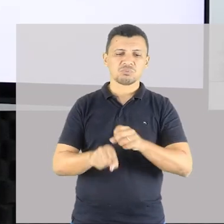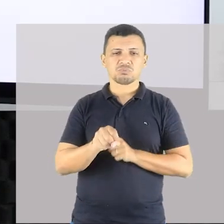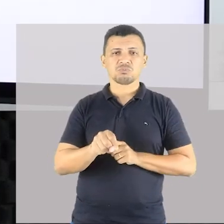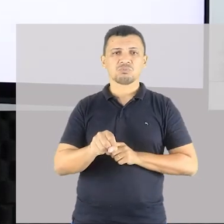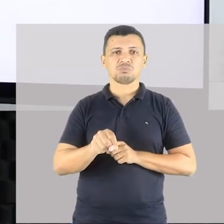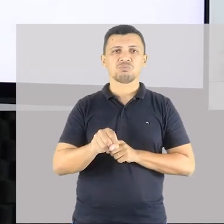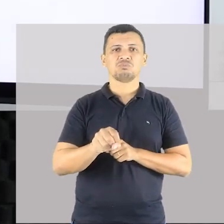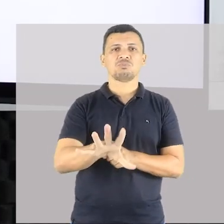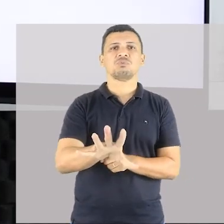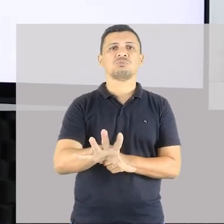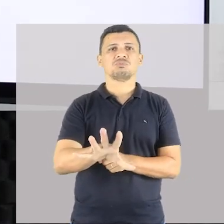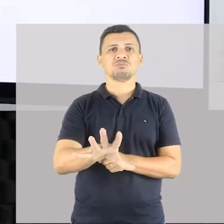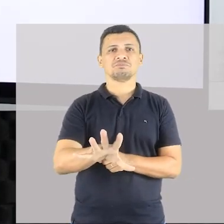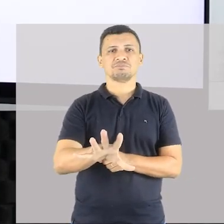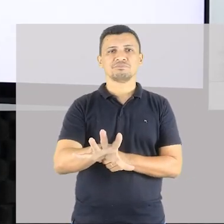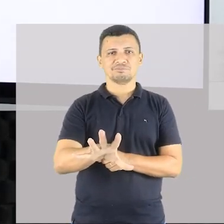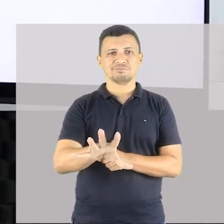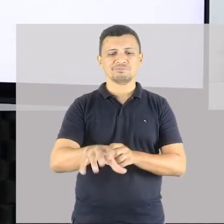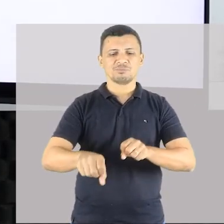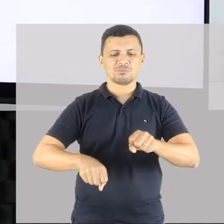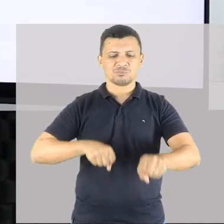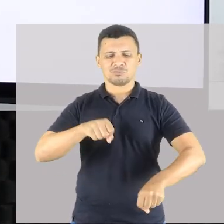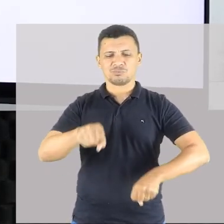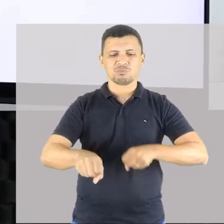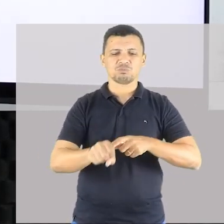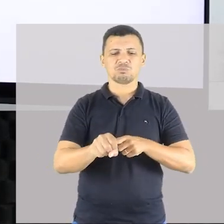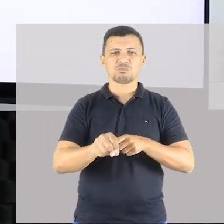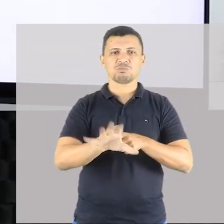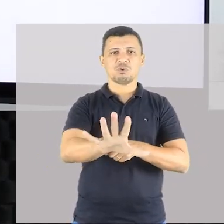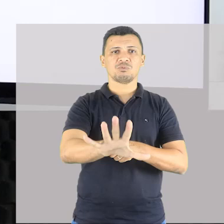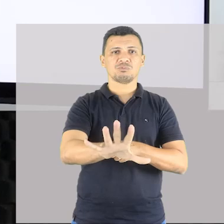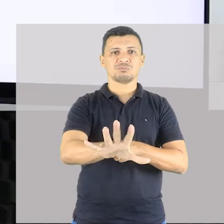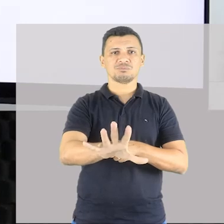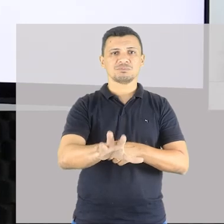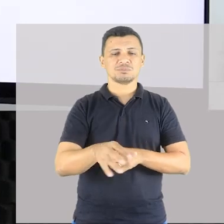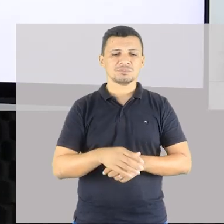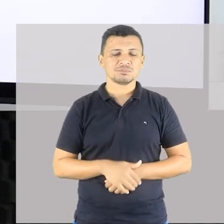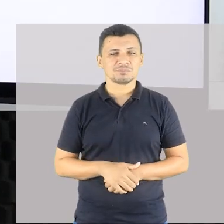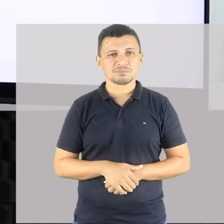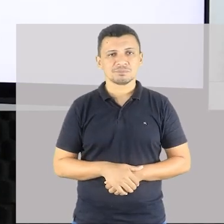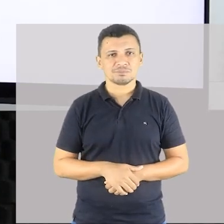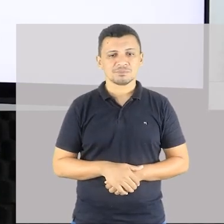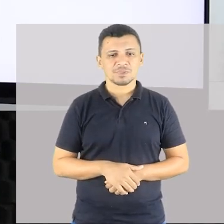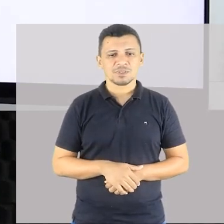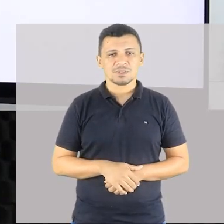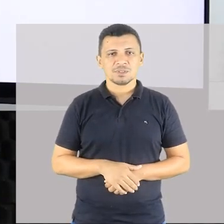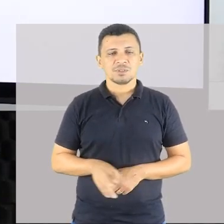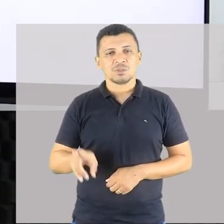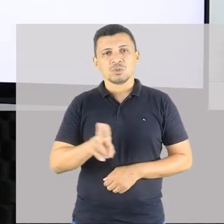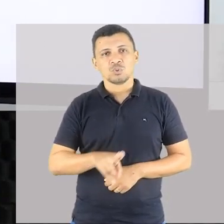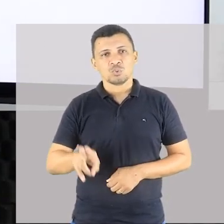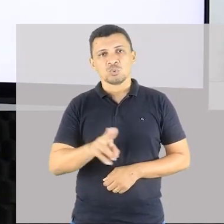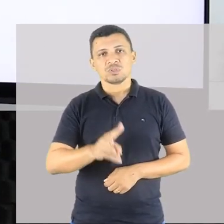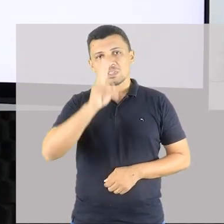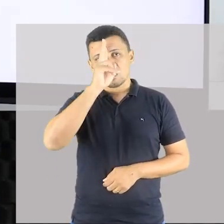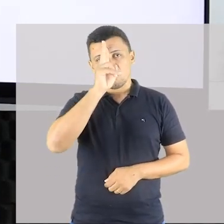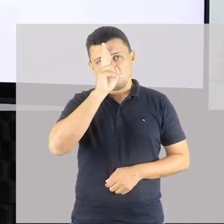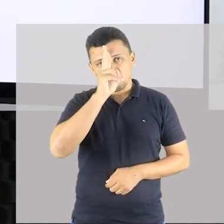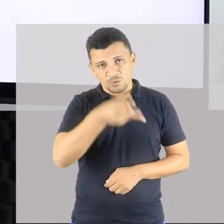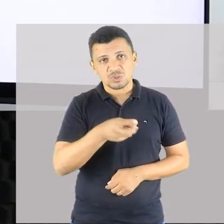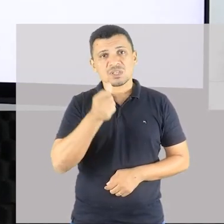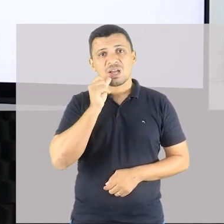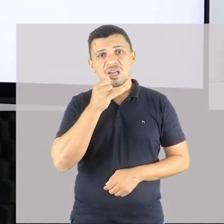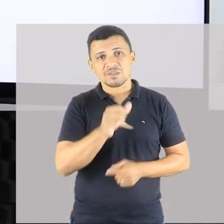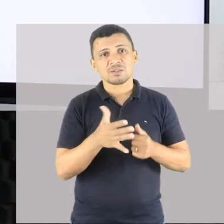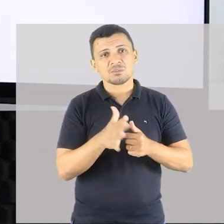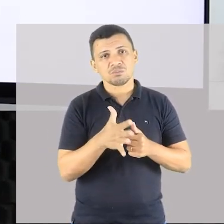pedalando, o farol da bicicleta tá aceso, entendeu? É assim, através de força eletromotriz induzida,